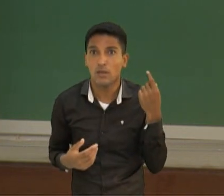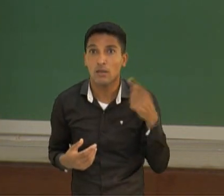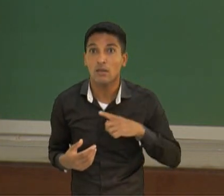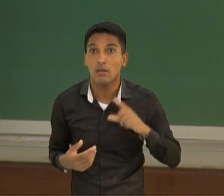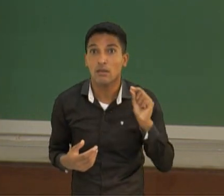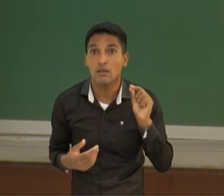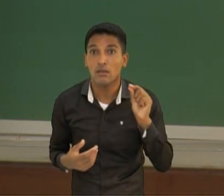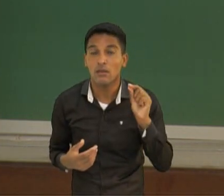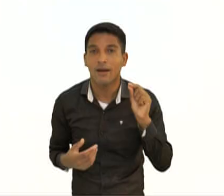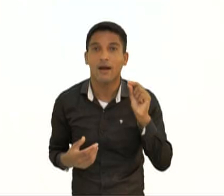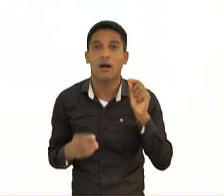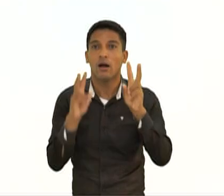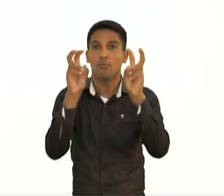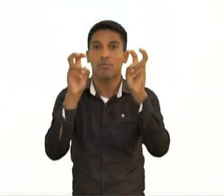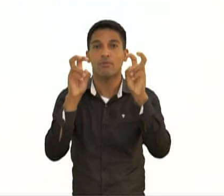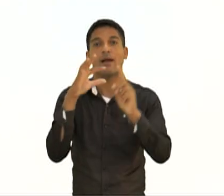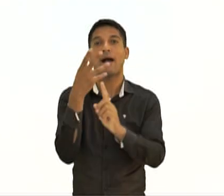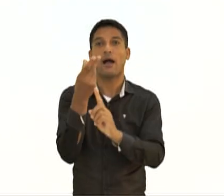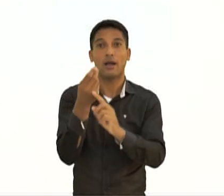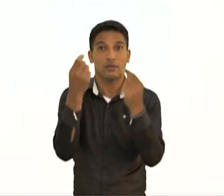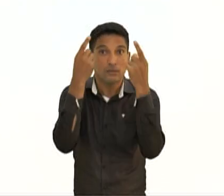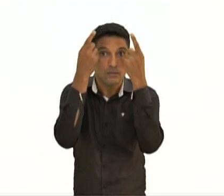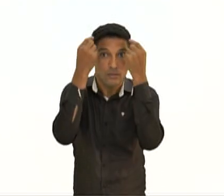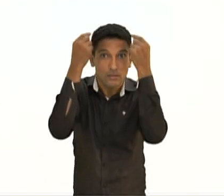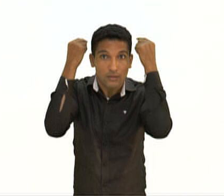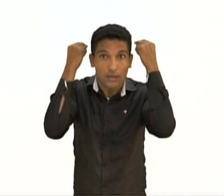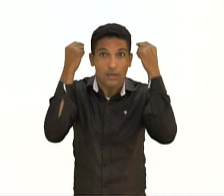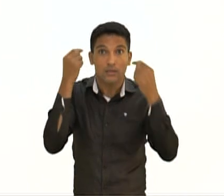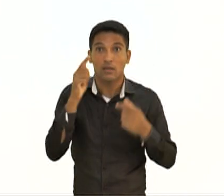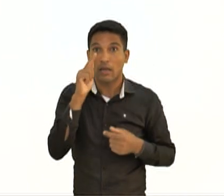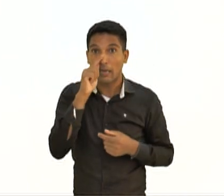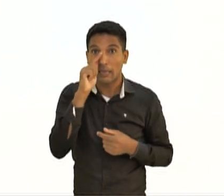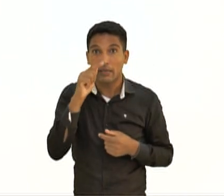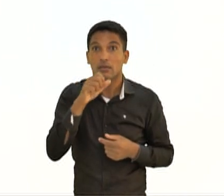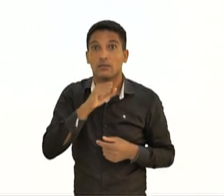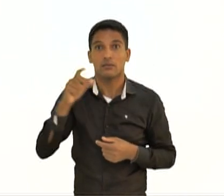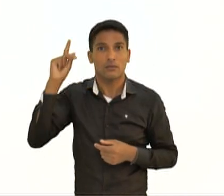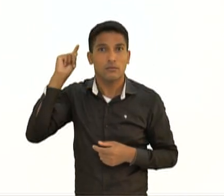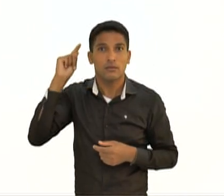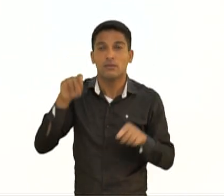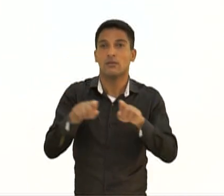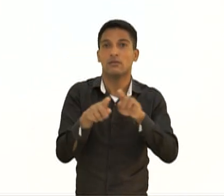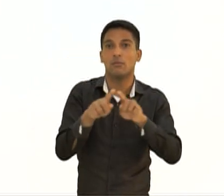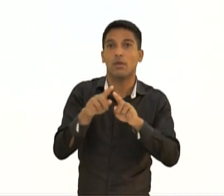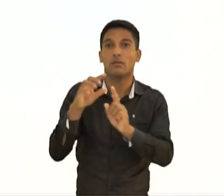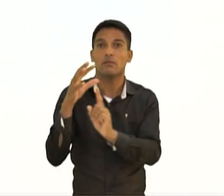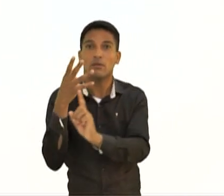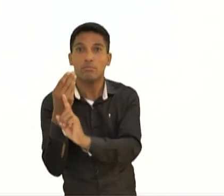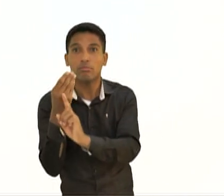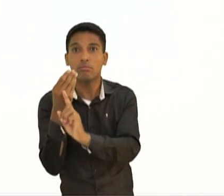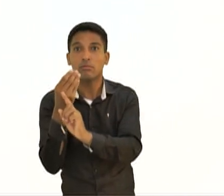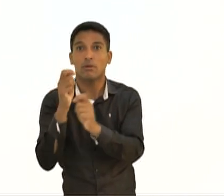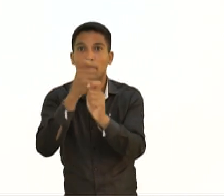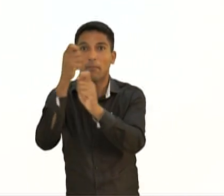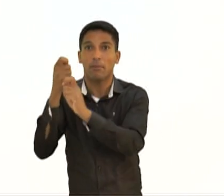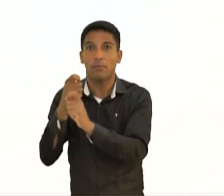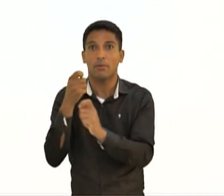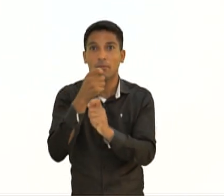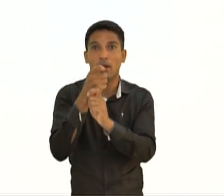na Grécia Antiga. Nós tivemos também a escultura do realismo. Nós tivemos as características da